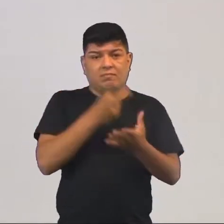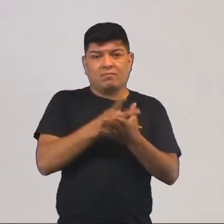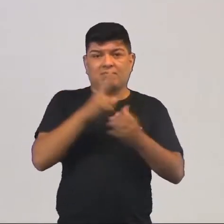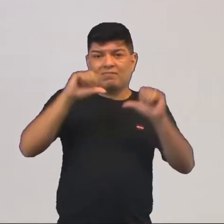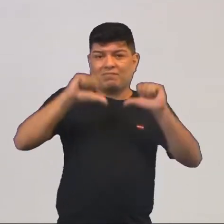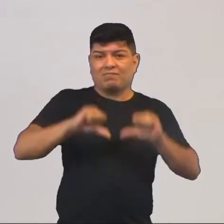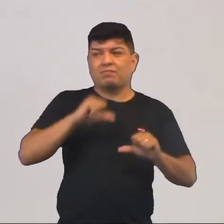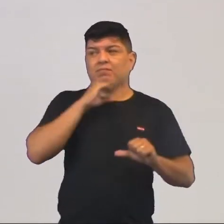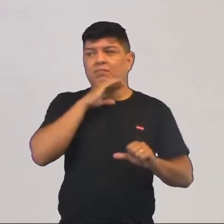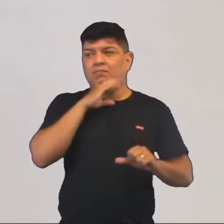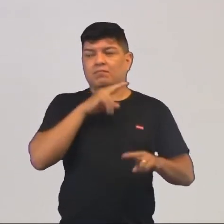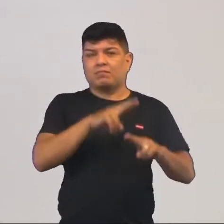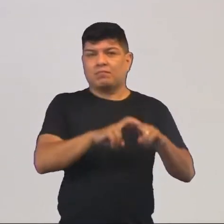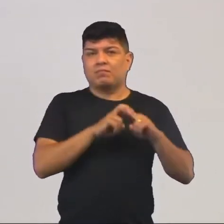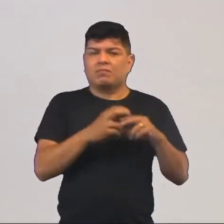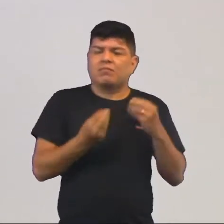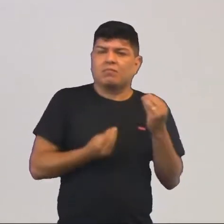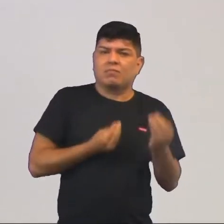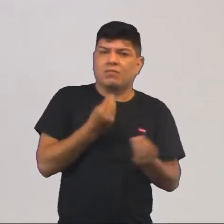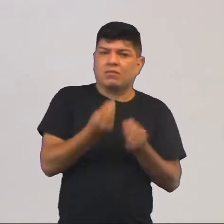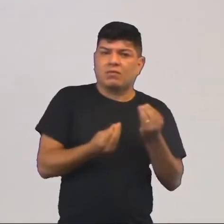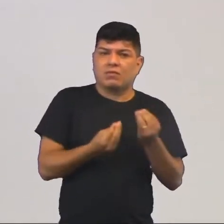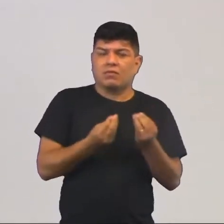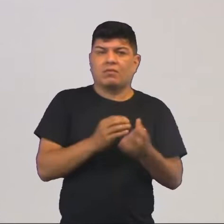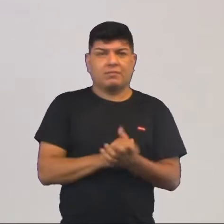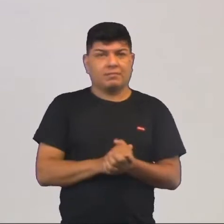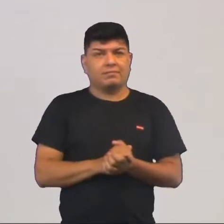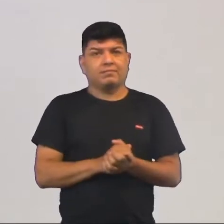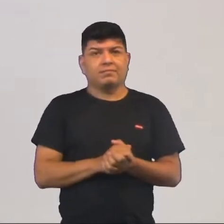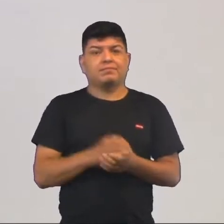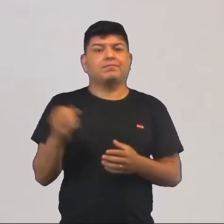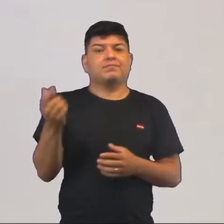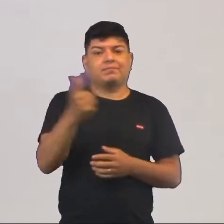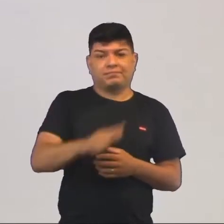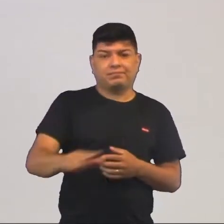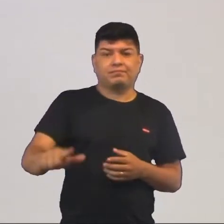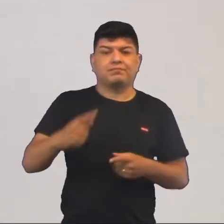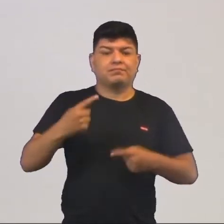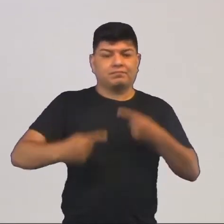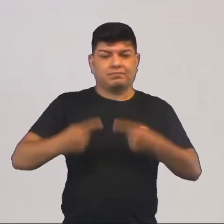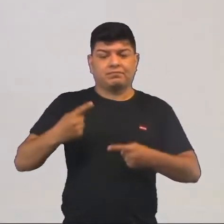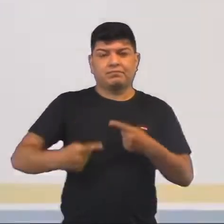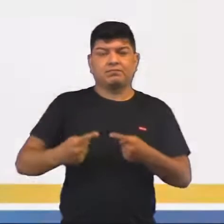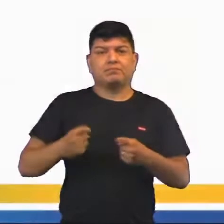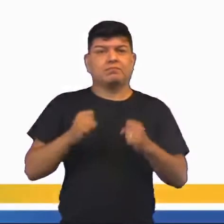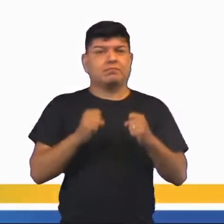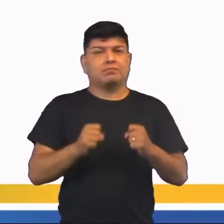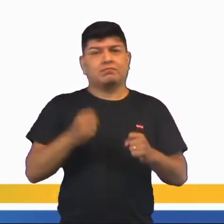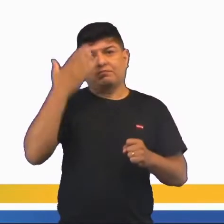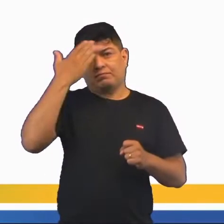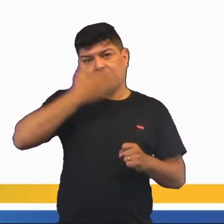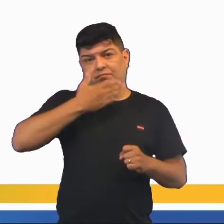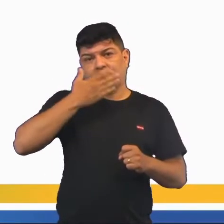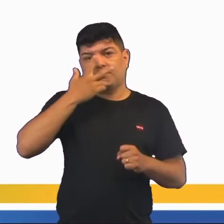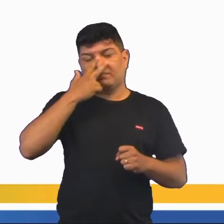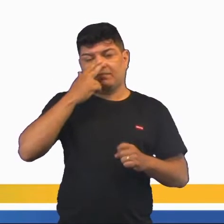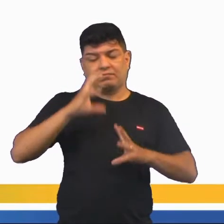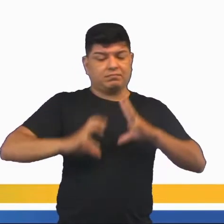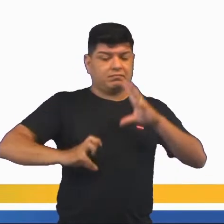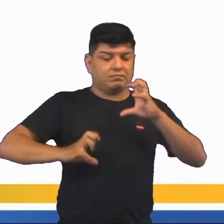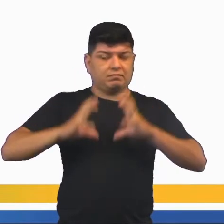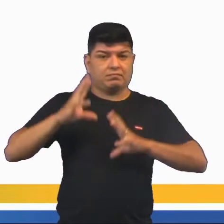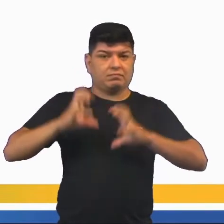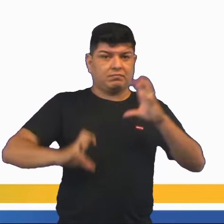sempre negativa. Então, como é que vai ser essa questão? Novamente, na política, a gente pode estar diante de uma situação de